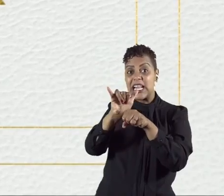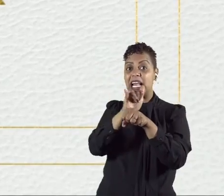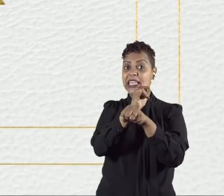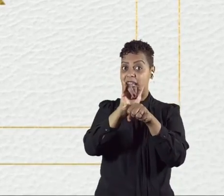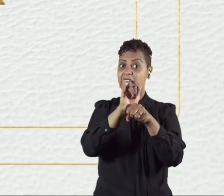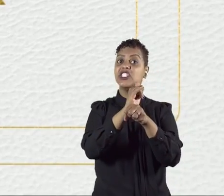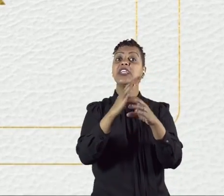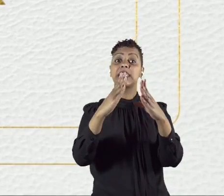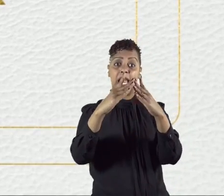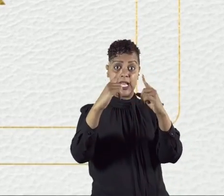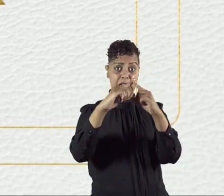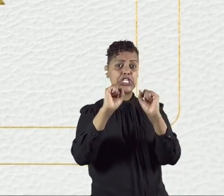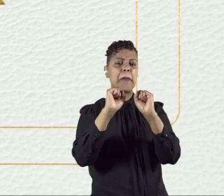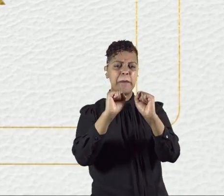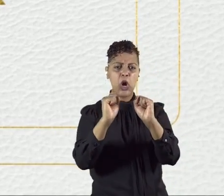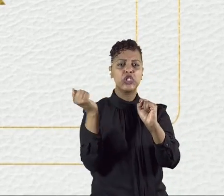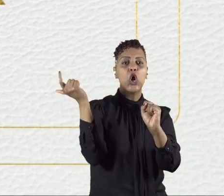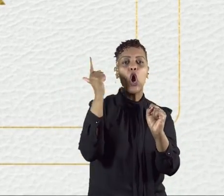vencedora